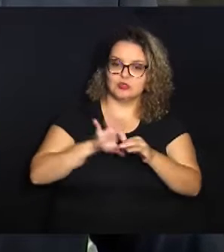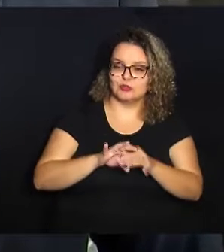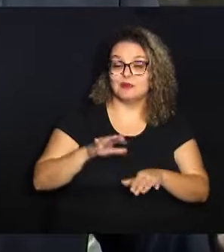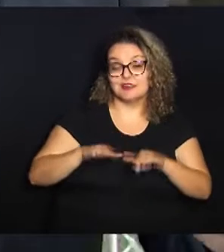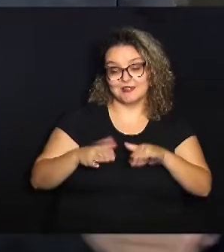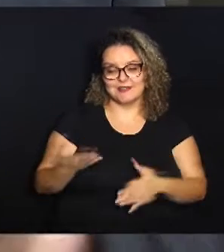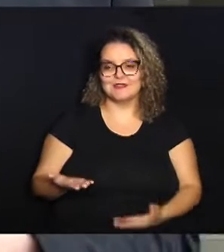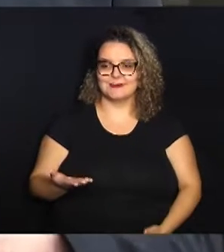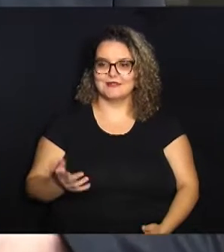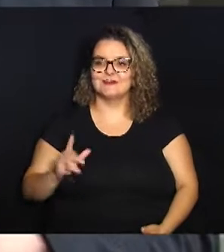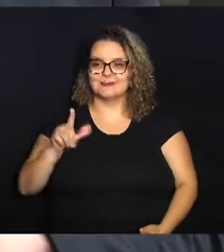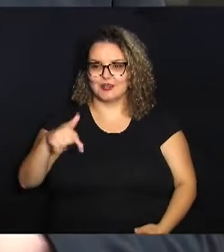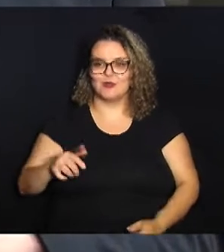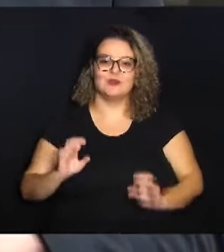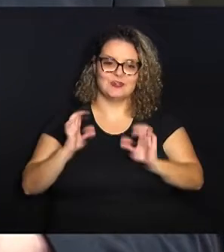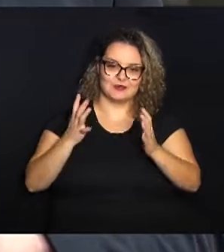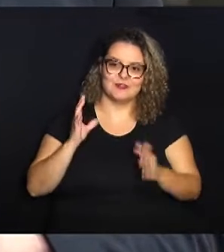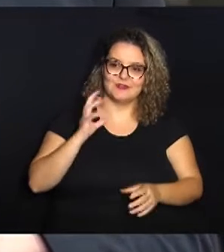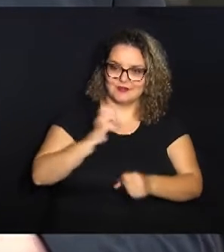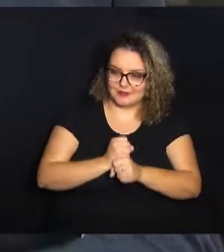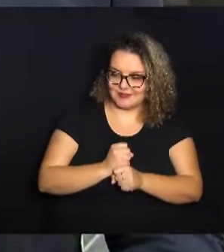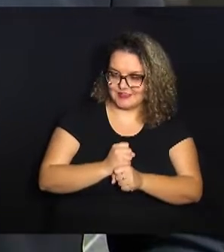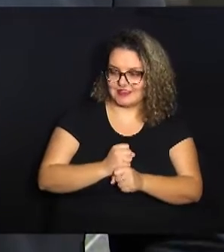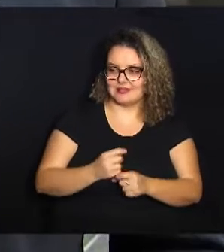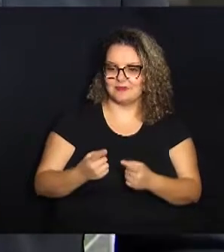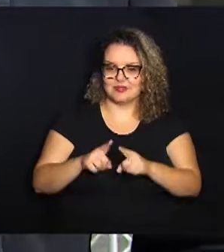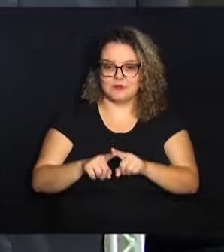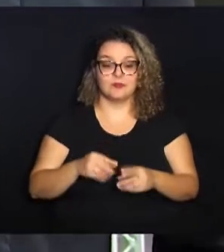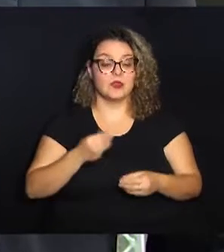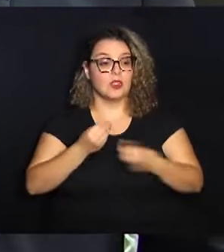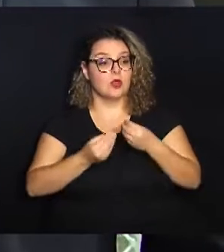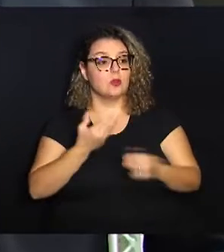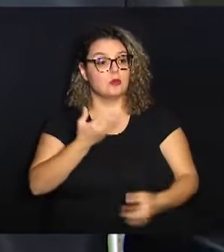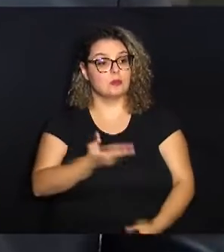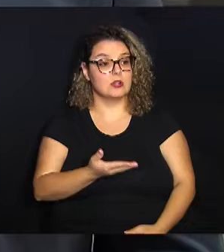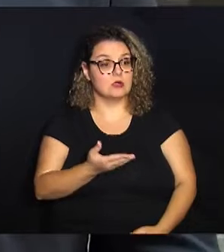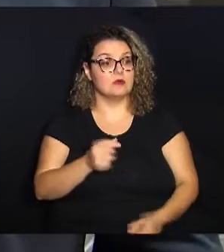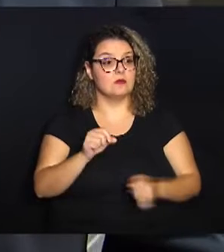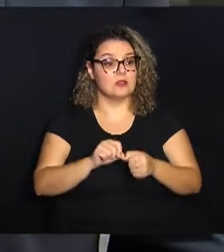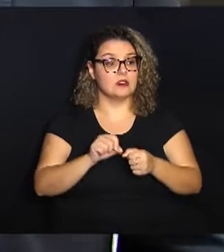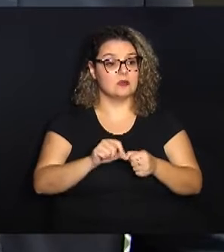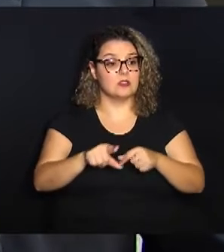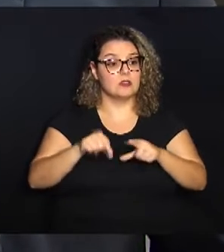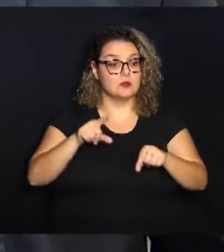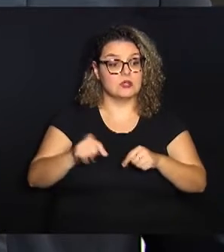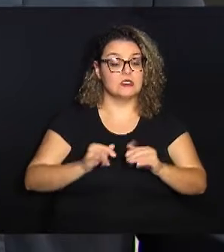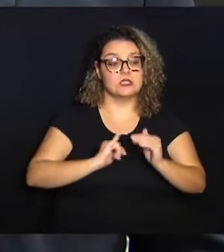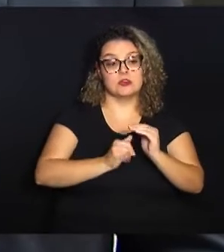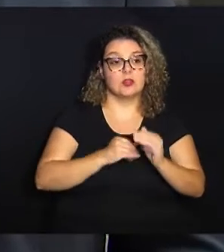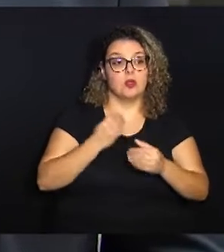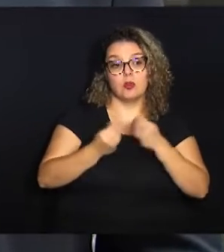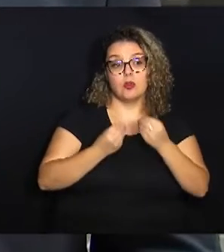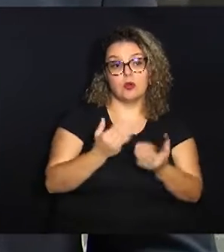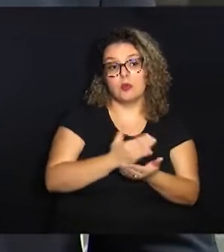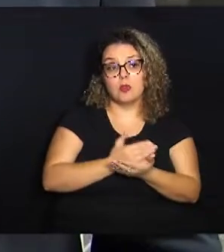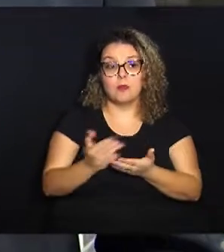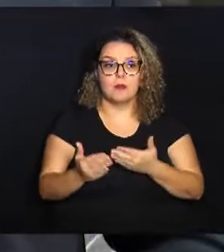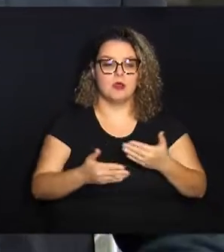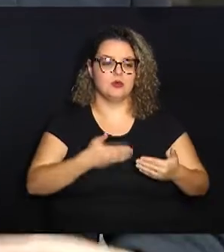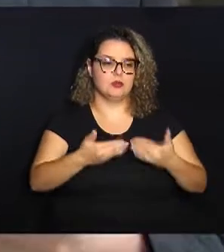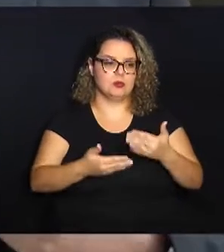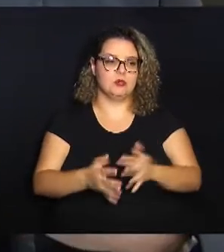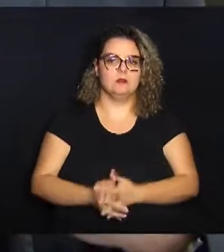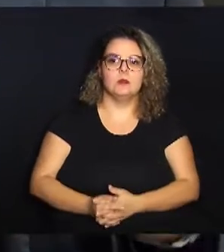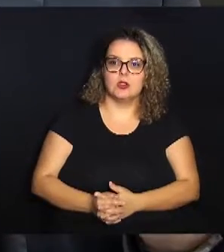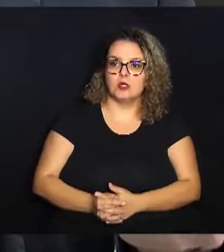sabe ali no pós-evento fechar essa parceria. E como foi para você fazer a seleção dessas startups? Como foi o início desse processo?